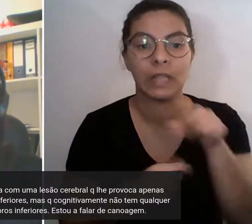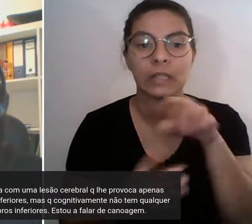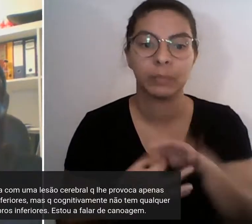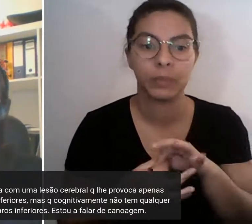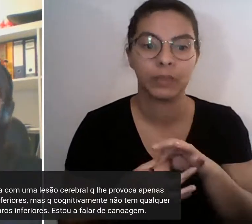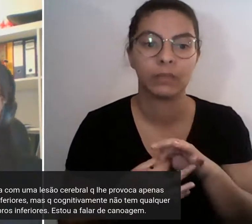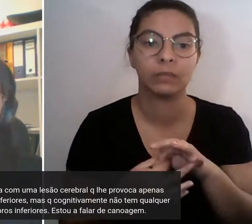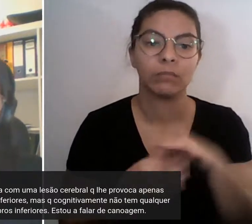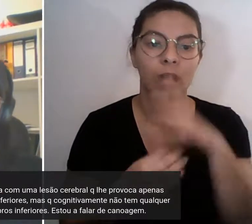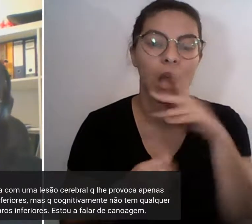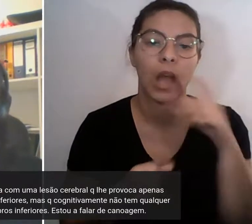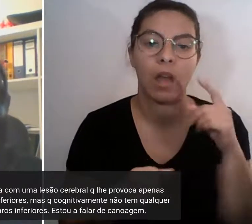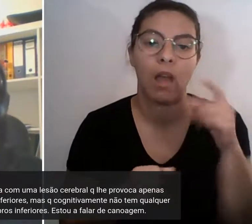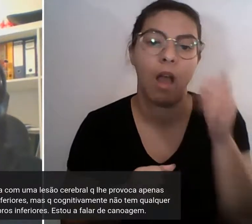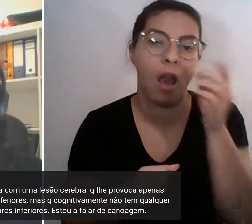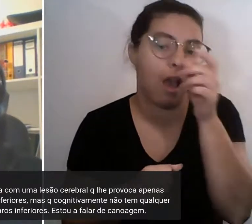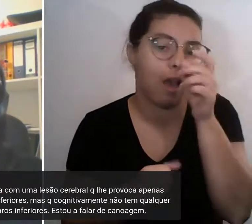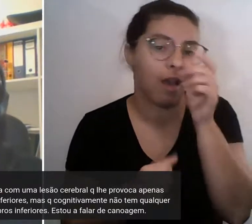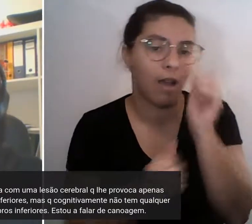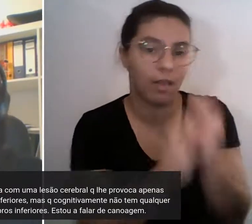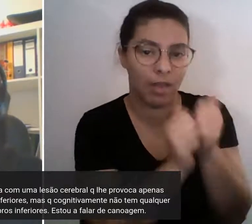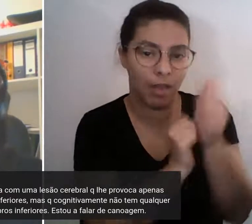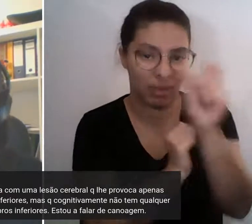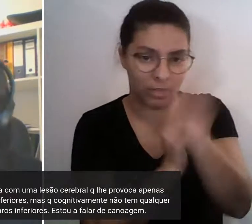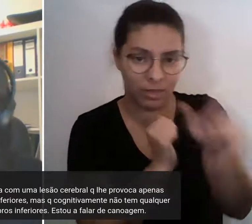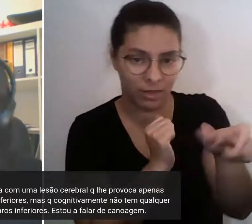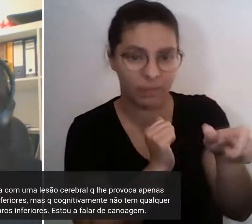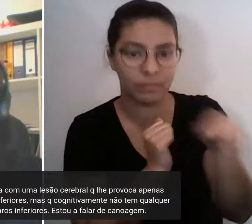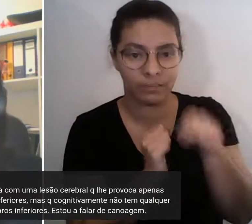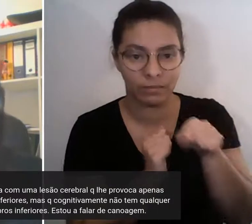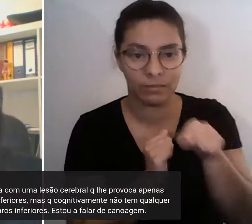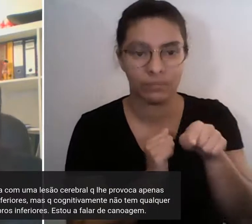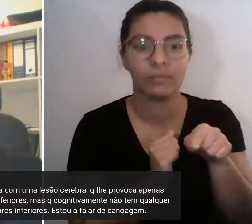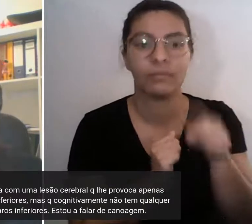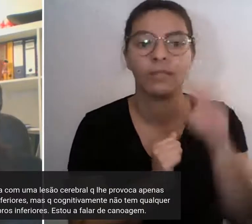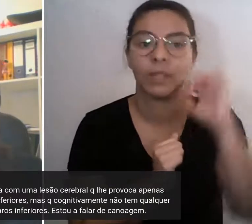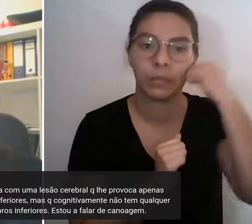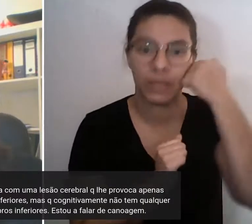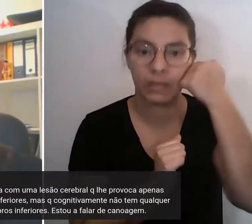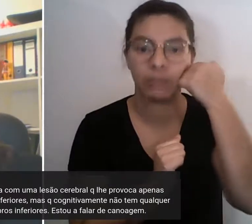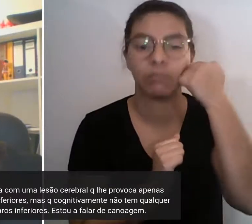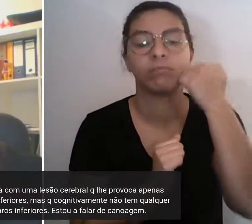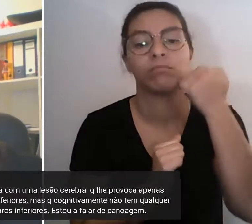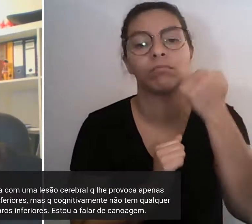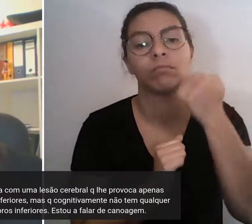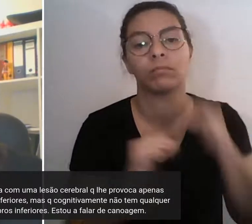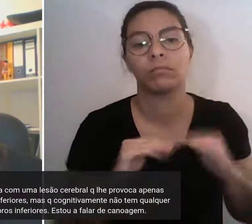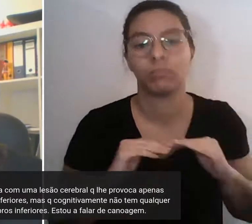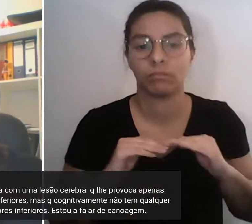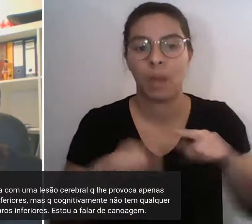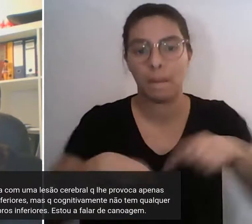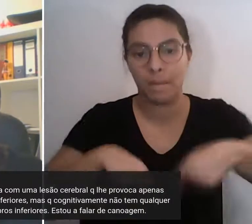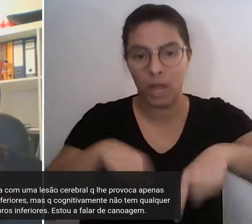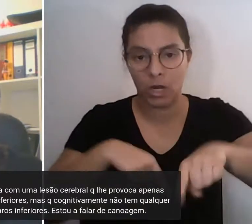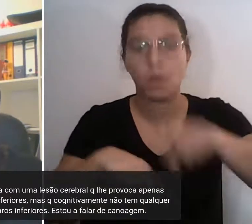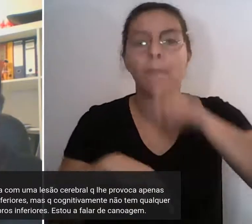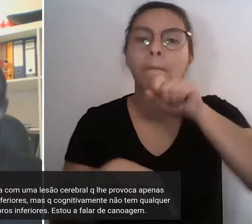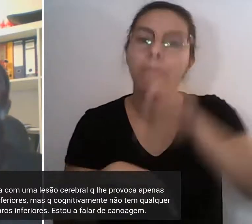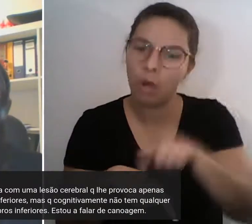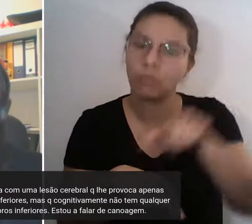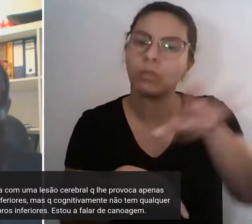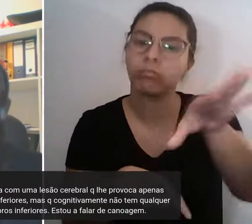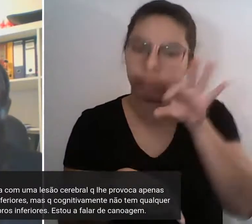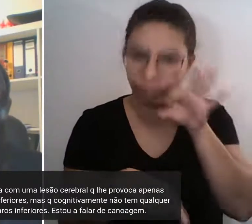nível de espasticidade e que lhe afeta os membros inferiores, poderá ser elegível para jogar basquete em cadeira de